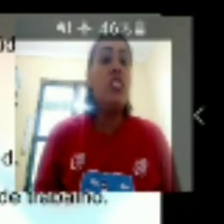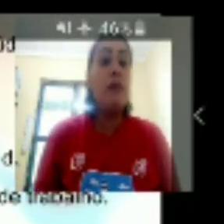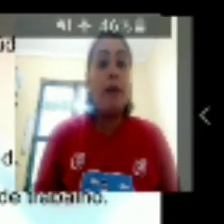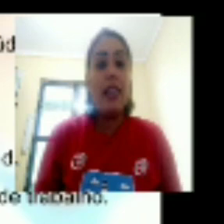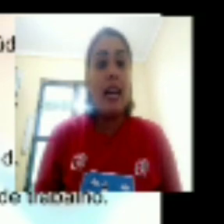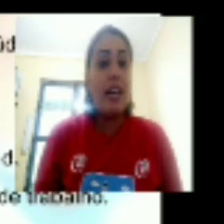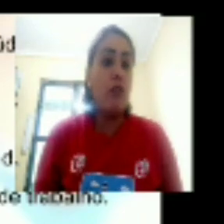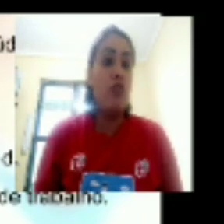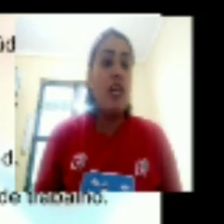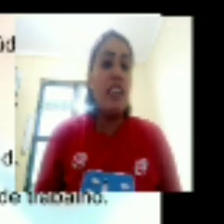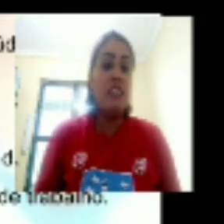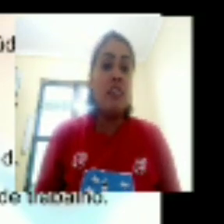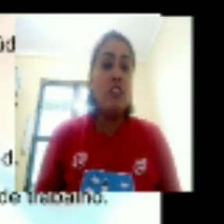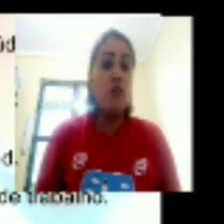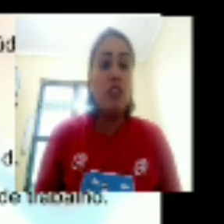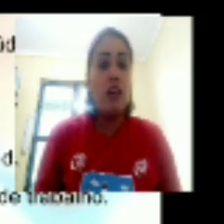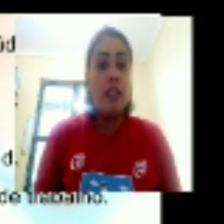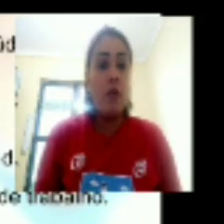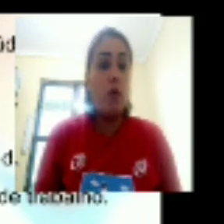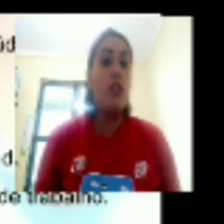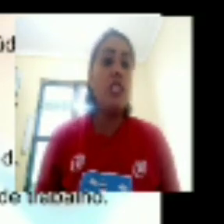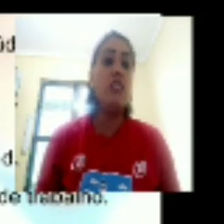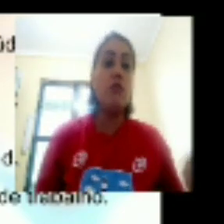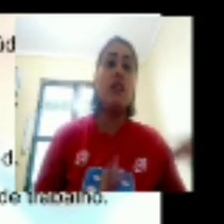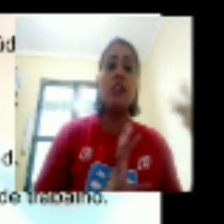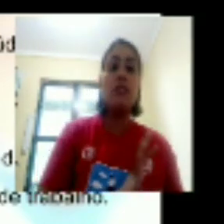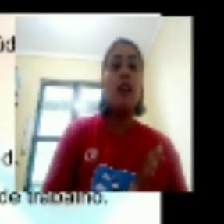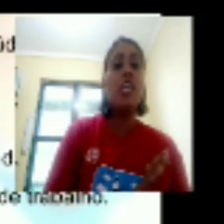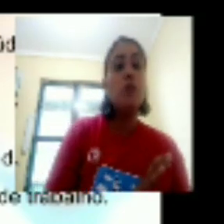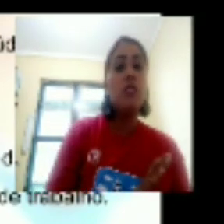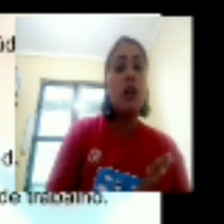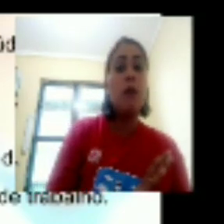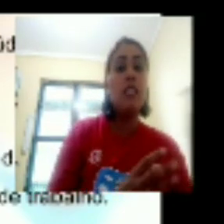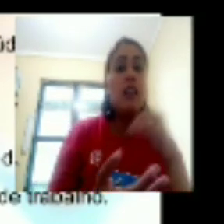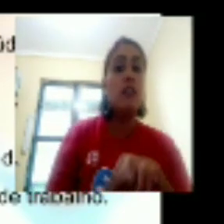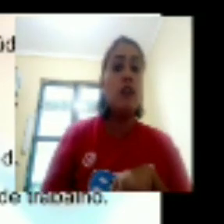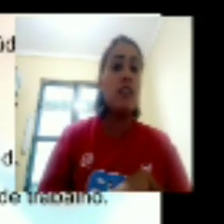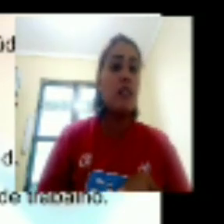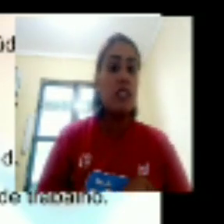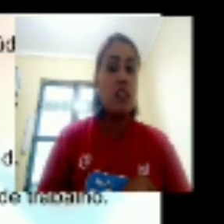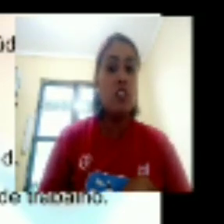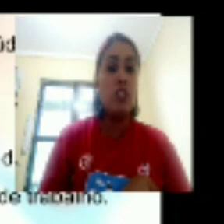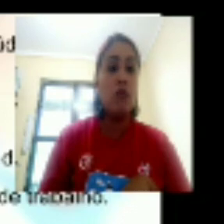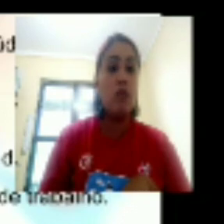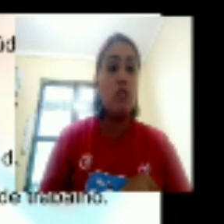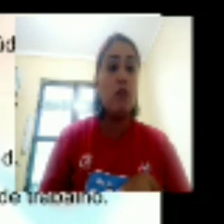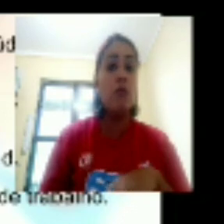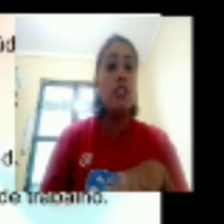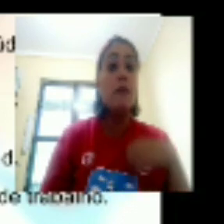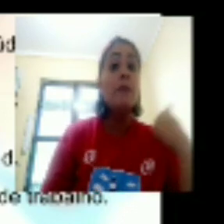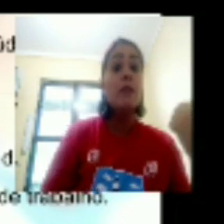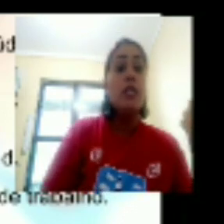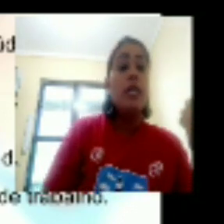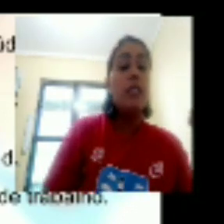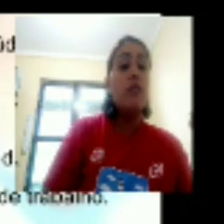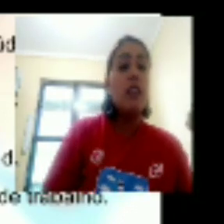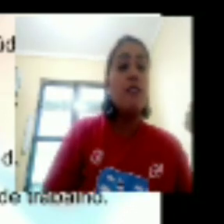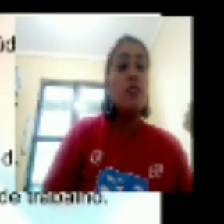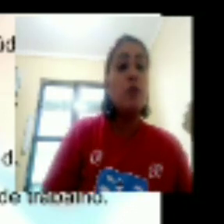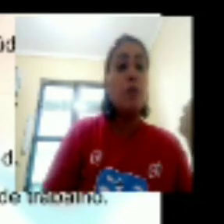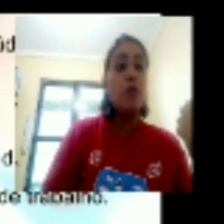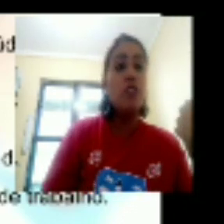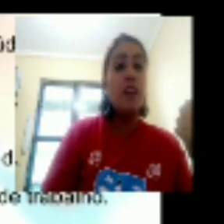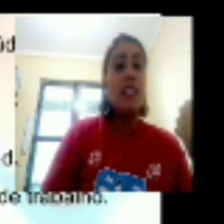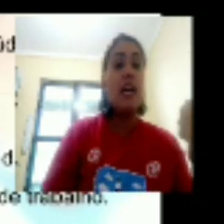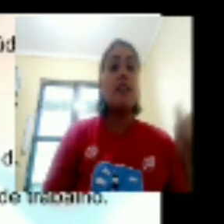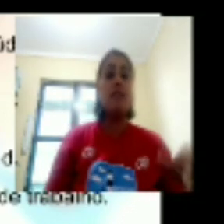atendimento dos desempregados, residentes do interior. Isso ia ser responsabilidade da Secretaria Estadual de Saúde e dos